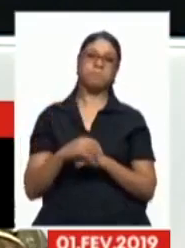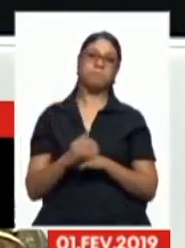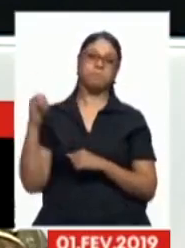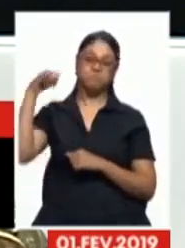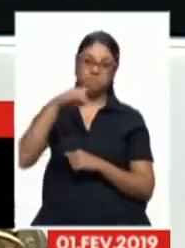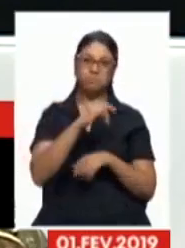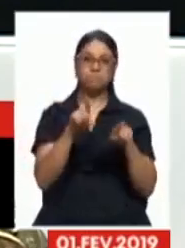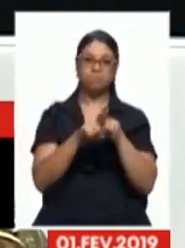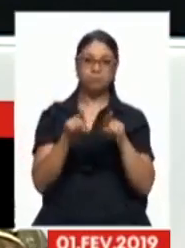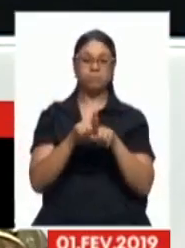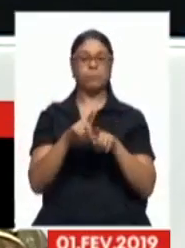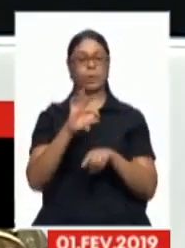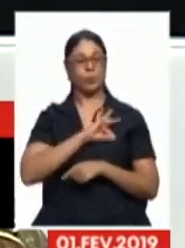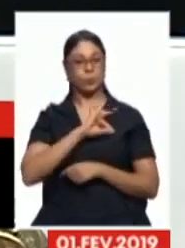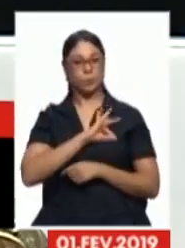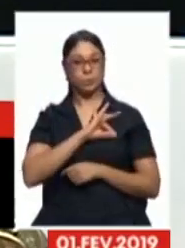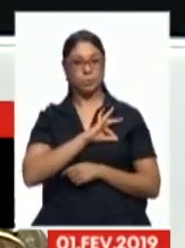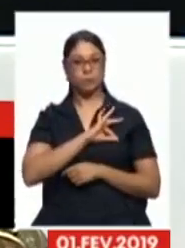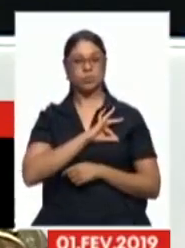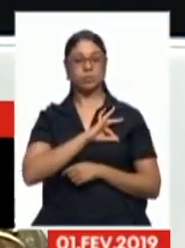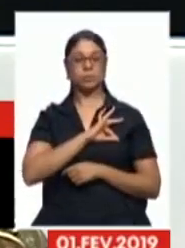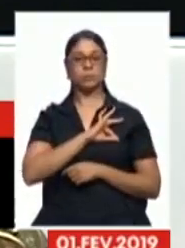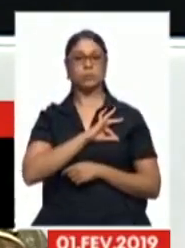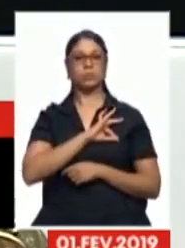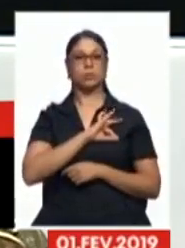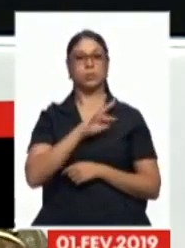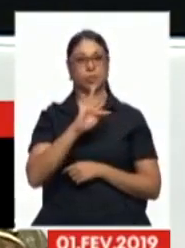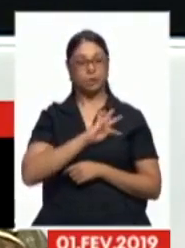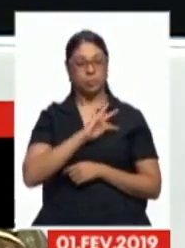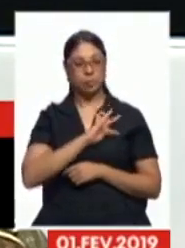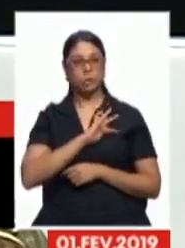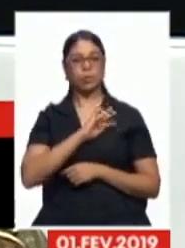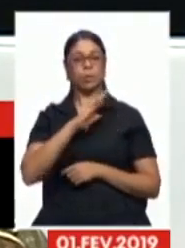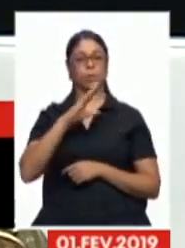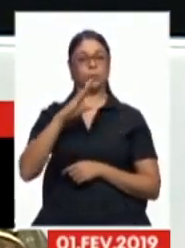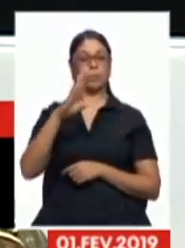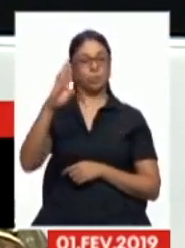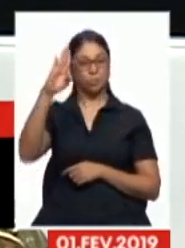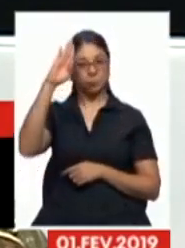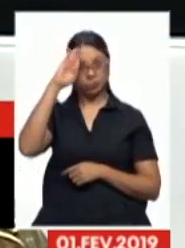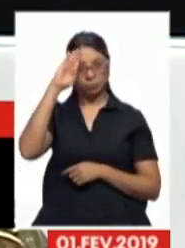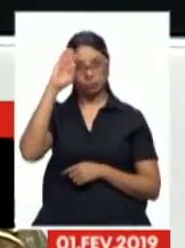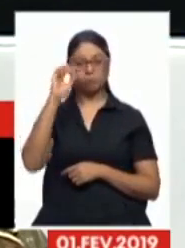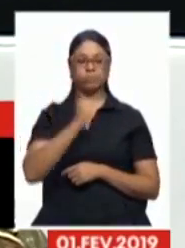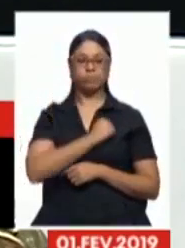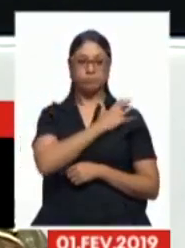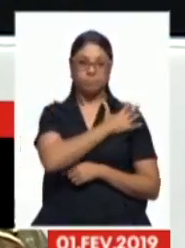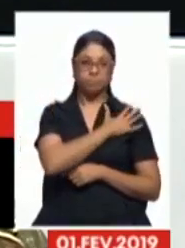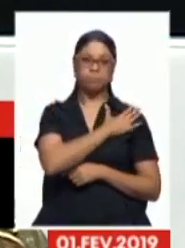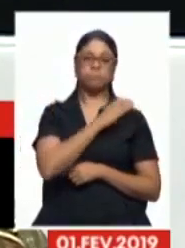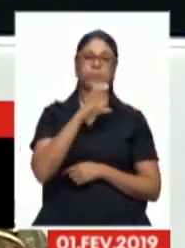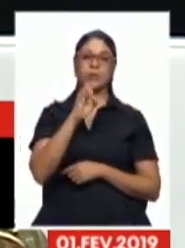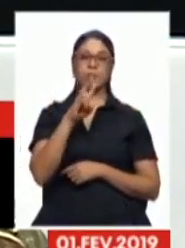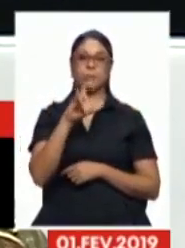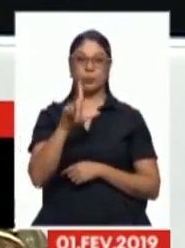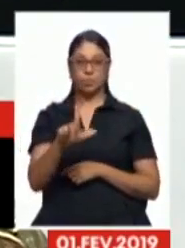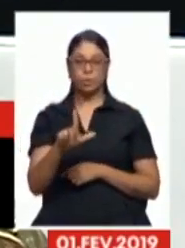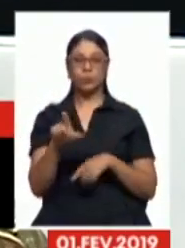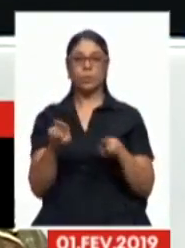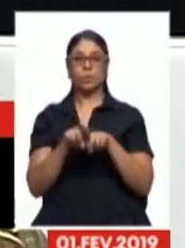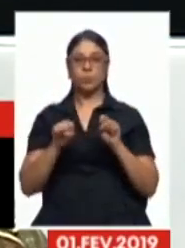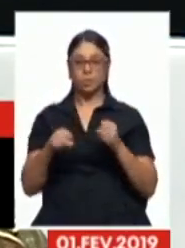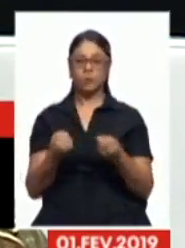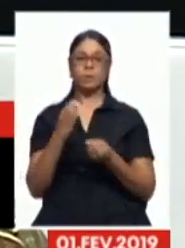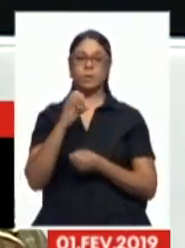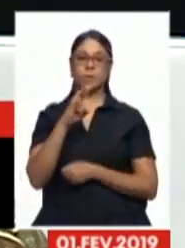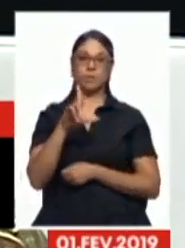Polícia Rodoviária Federal, a Polícia Militar, a Polícia Civil e a Defesa